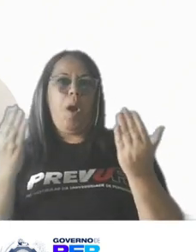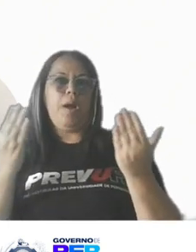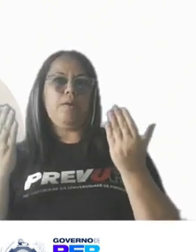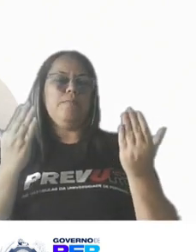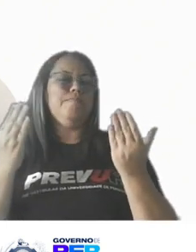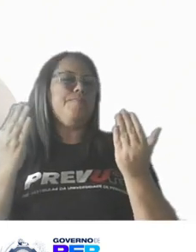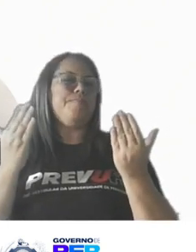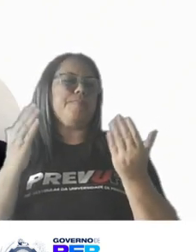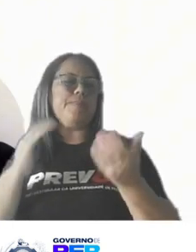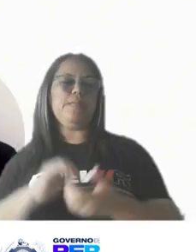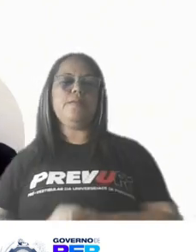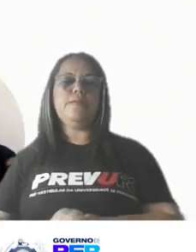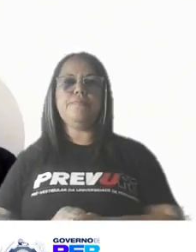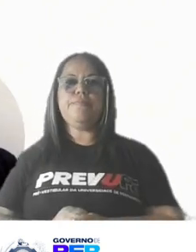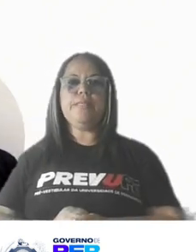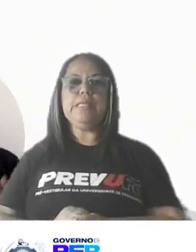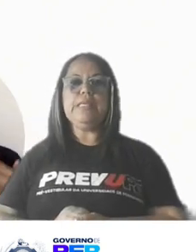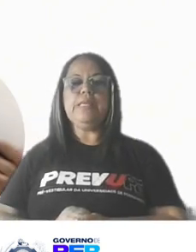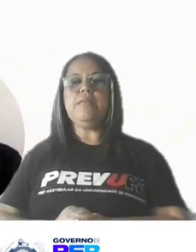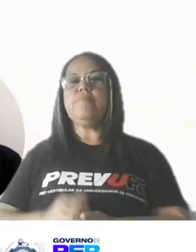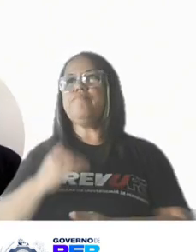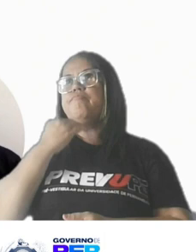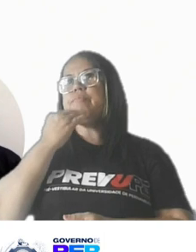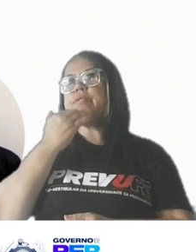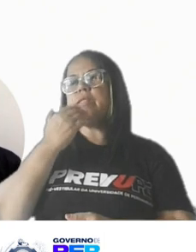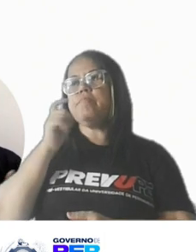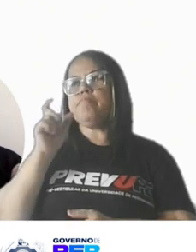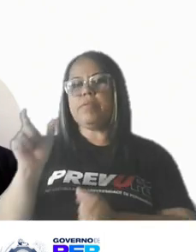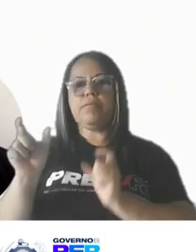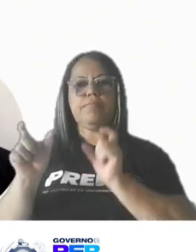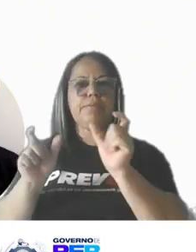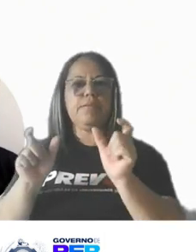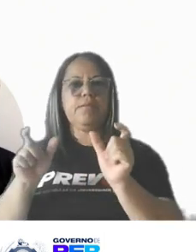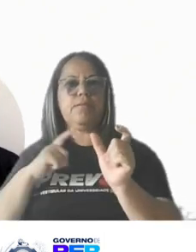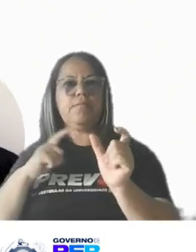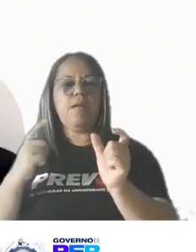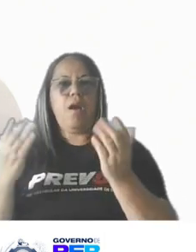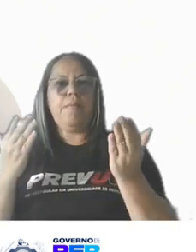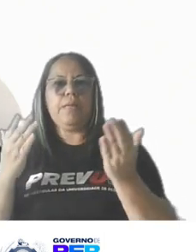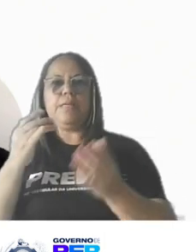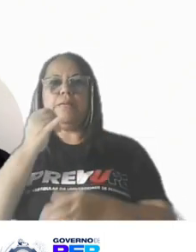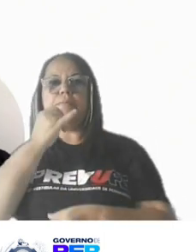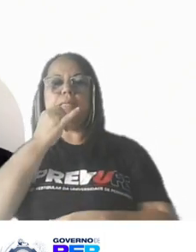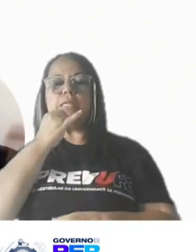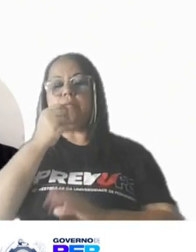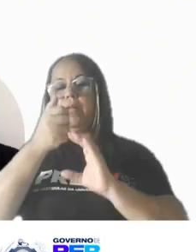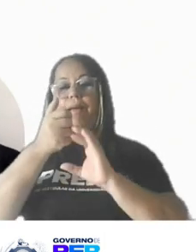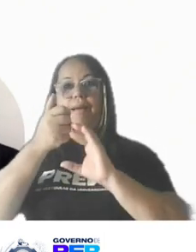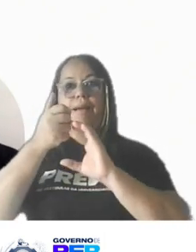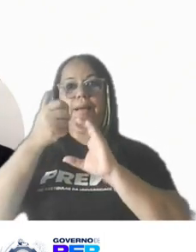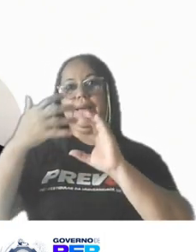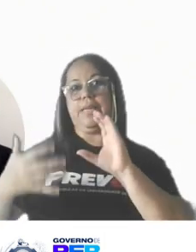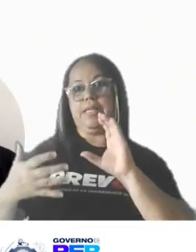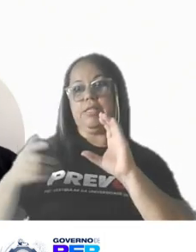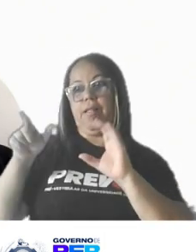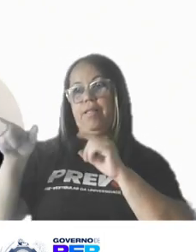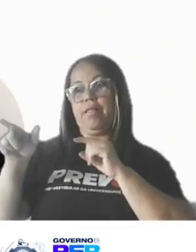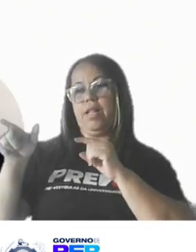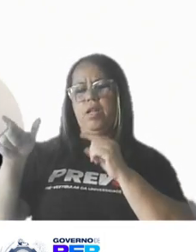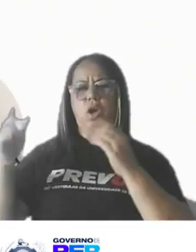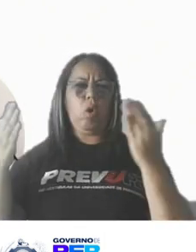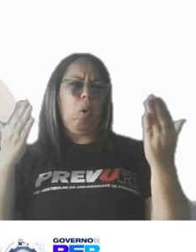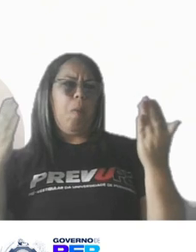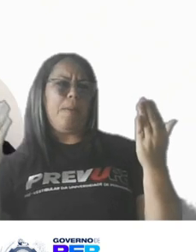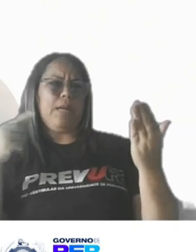indireta, sem termos que estabelecem essa comparação. É pegar a característica de um elemento e